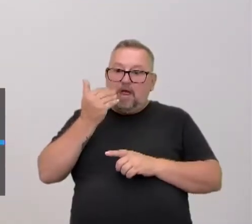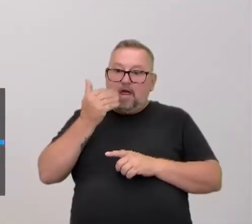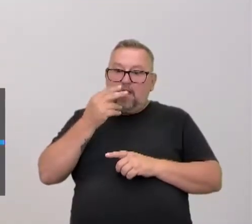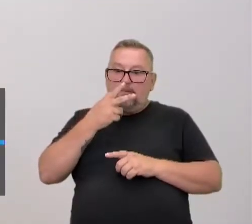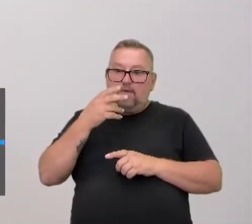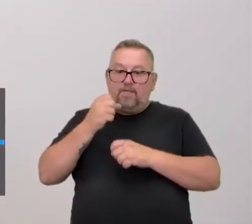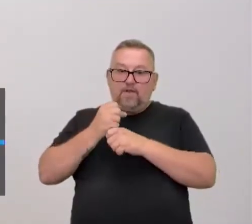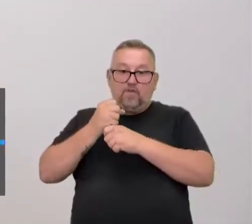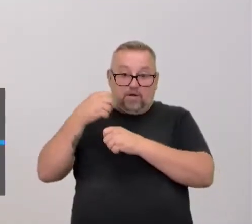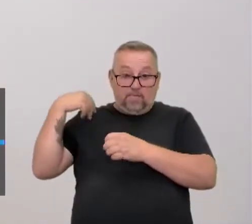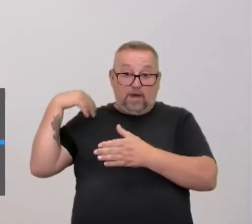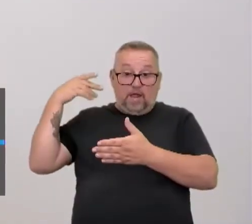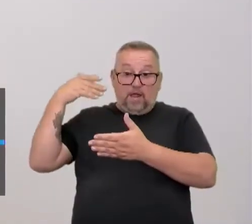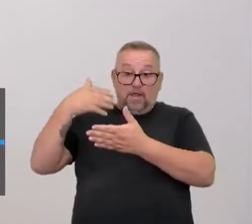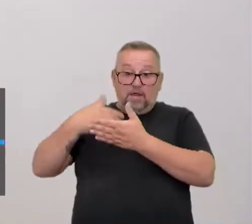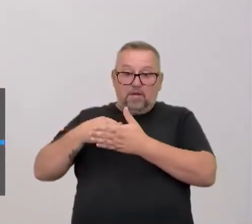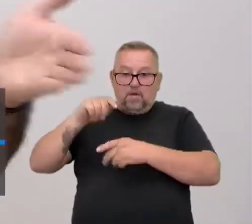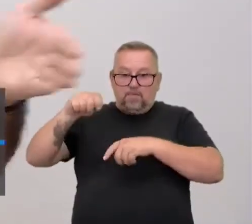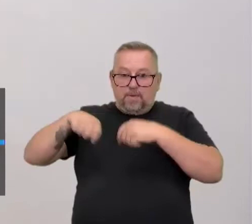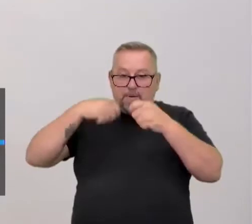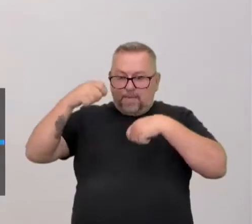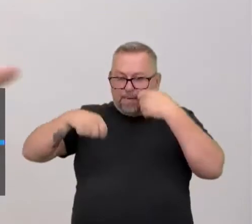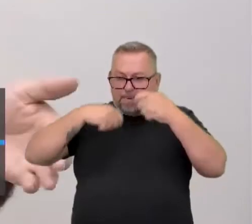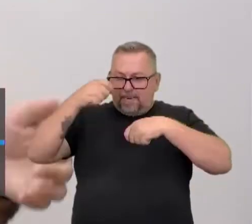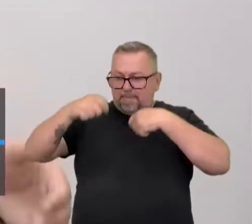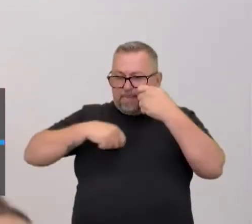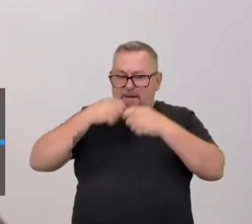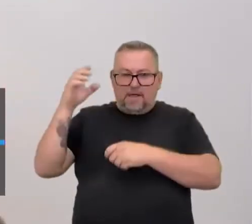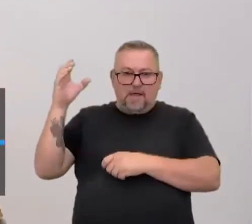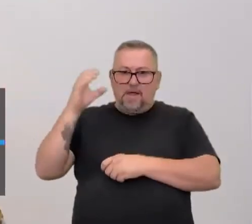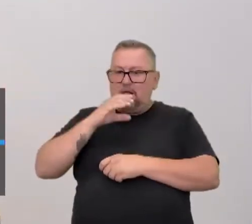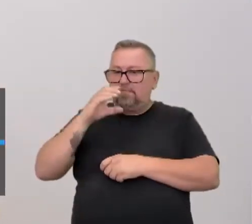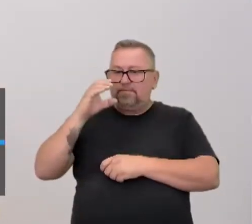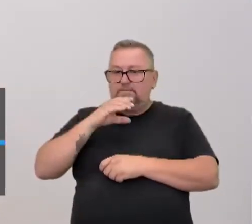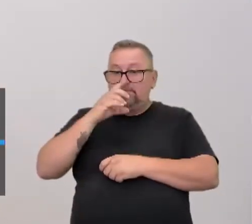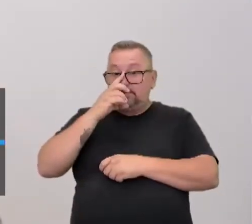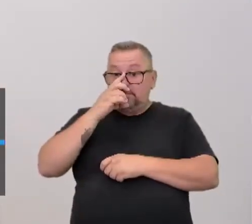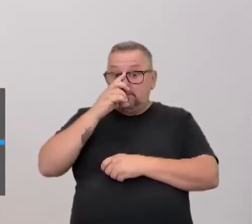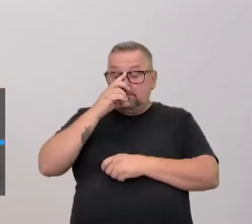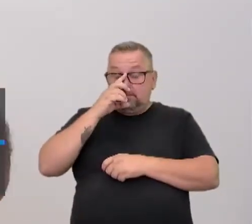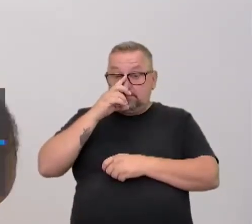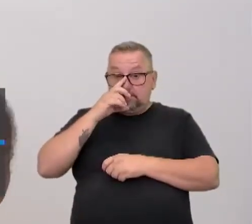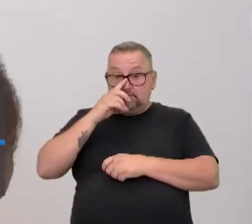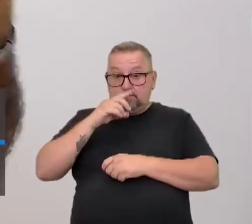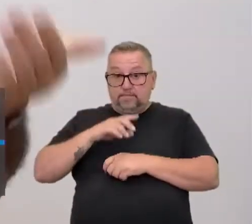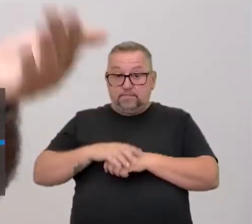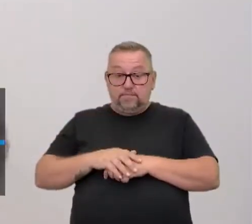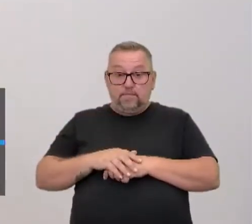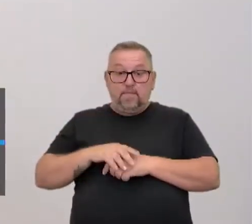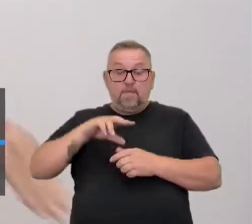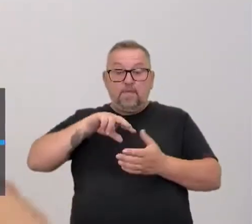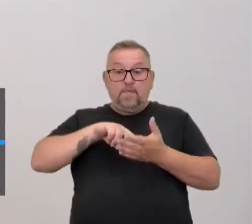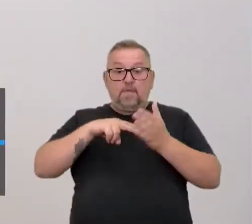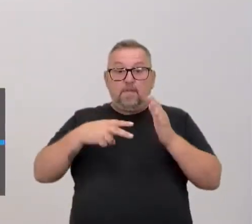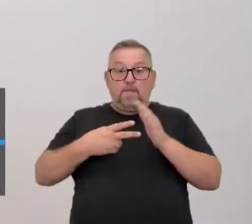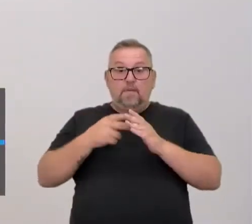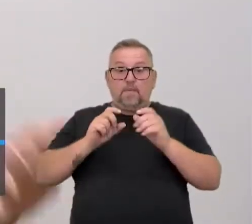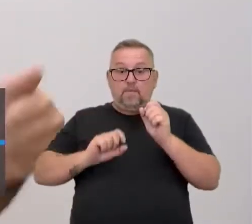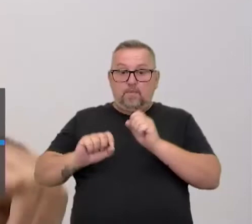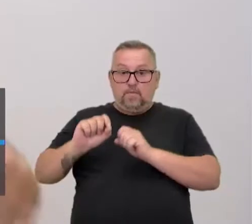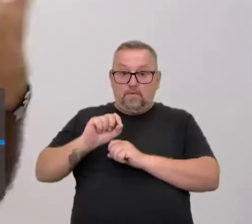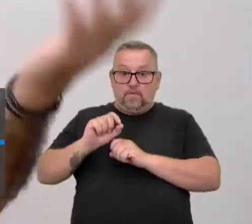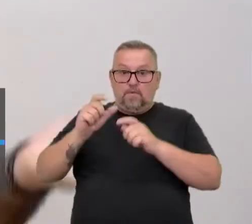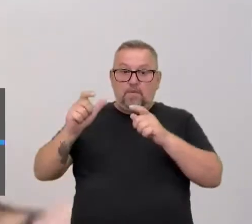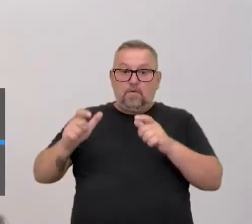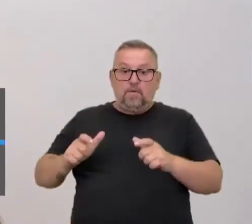20 anos, e eu me sinto à vontade, porque eu peguei esse processo todo, né, tenho idade para isso, de uma ressignificação do que é